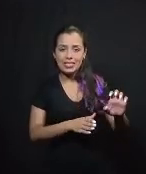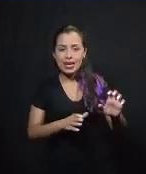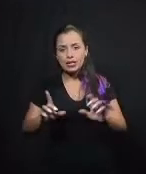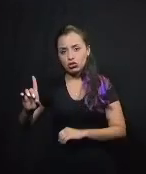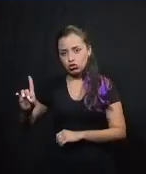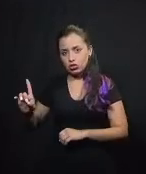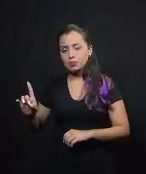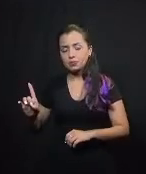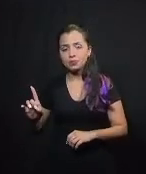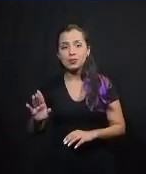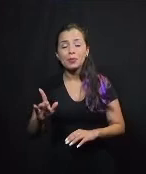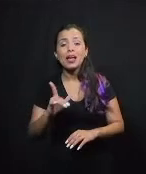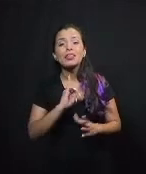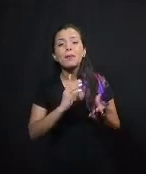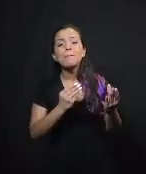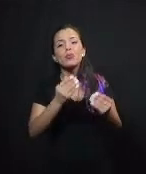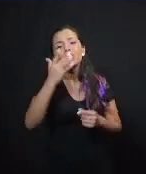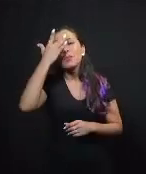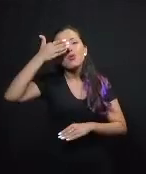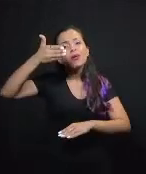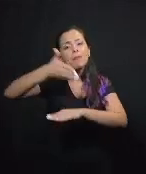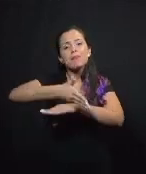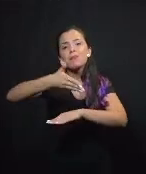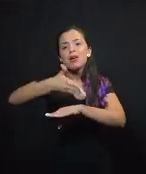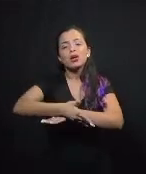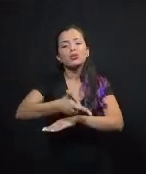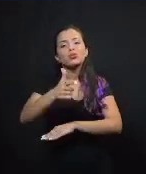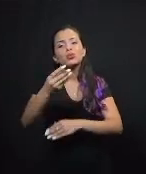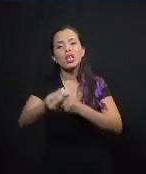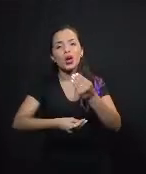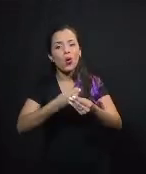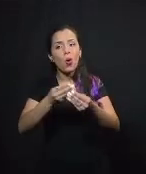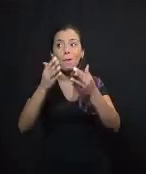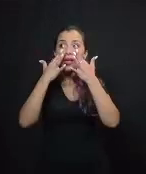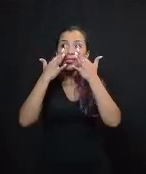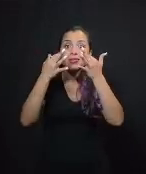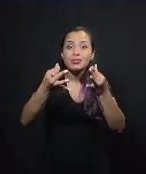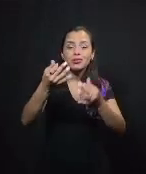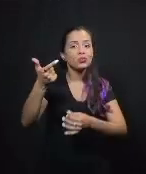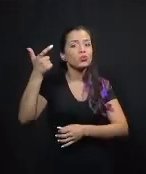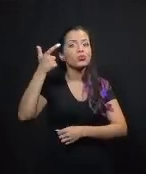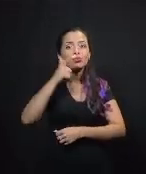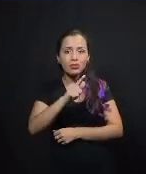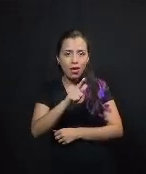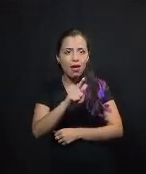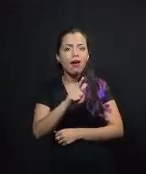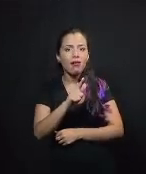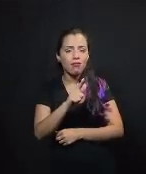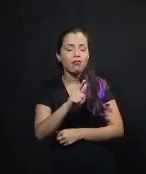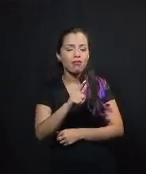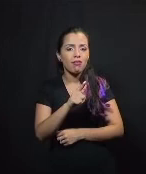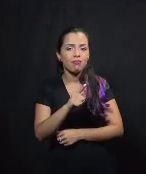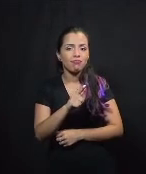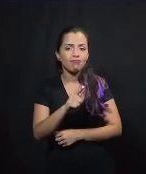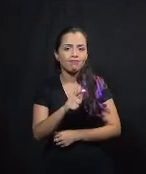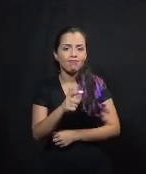não tem como participar, que não tem como prestar muita atenção, seja capaz de